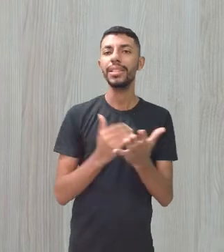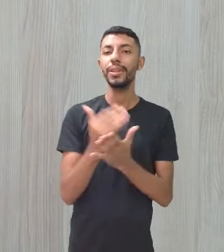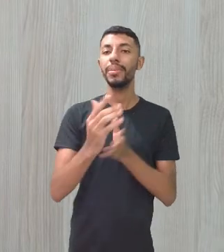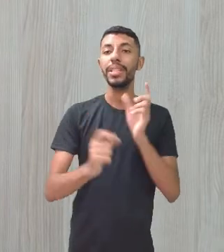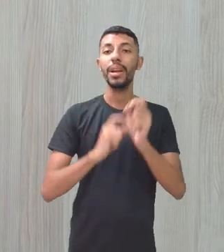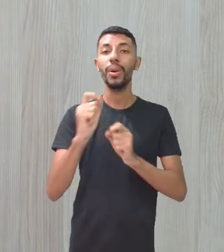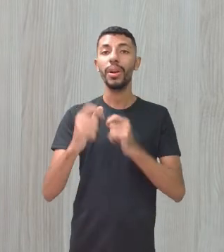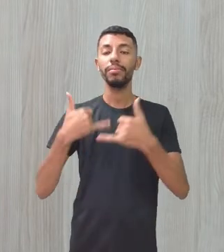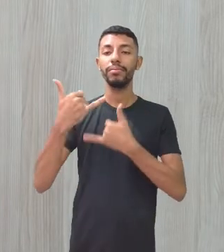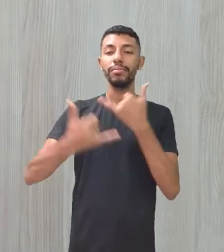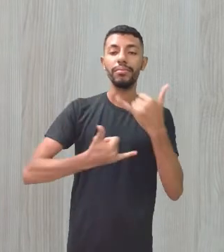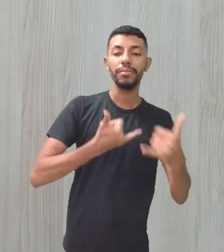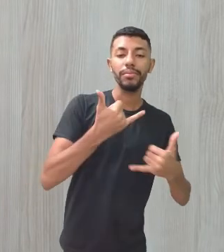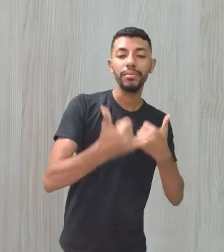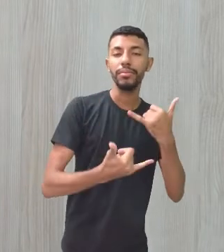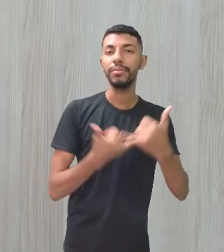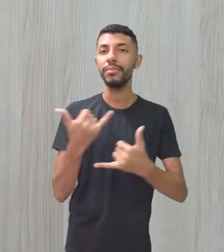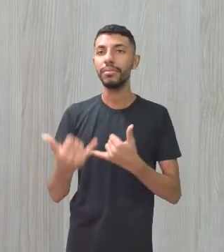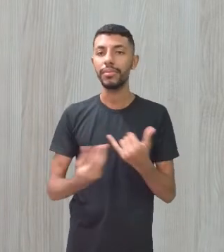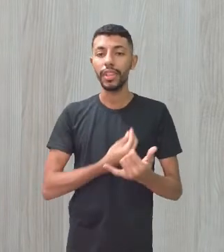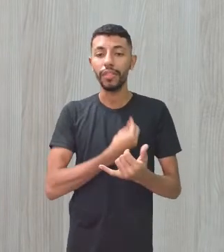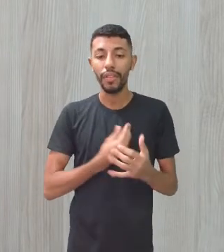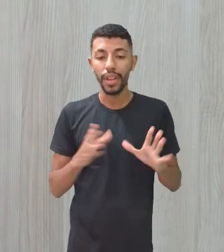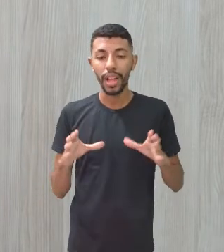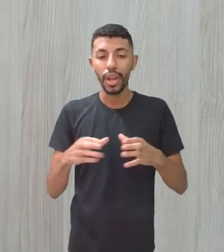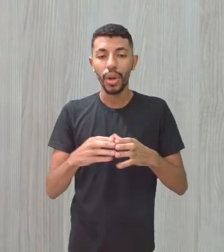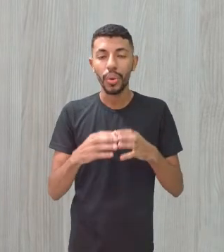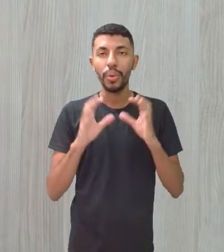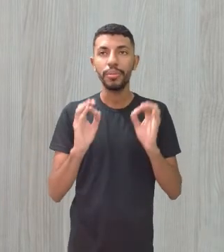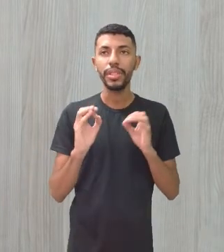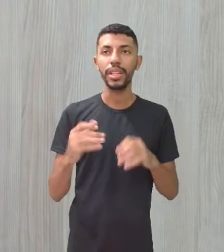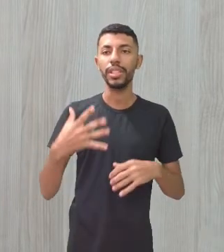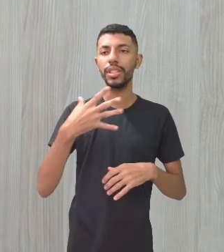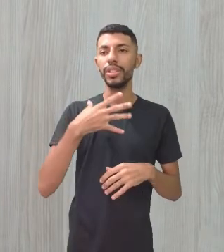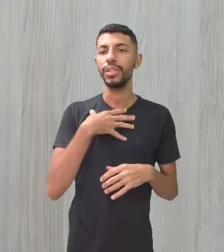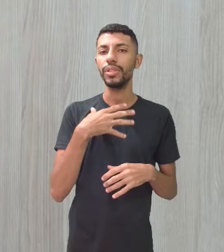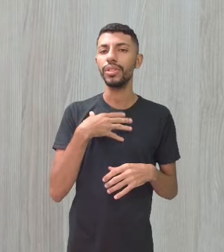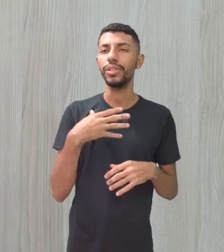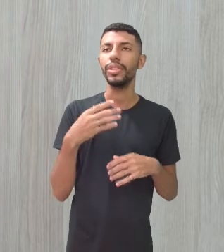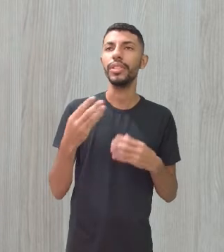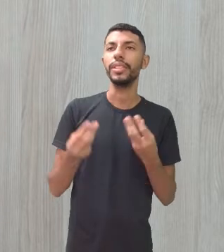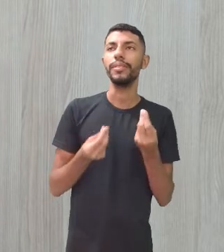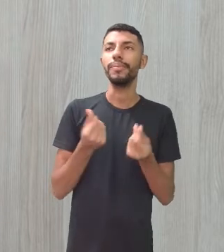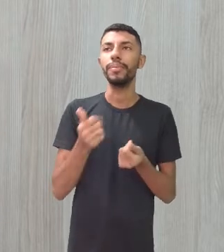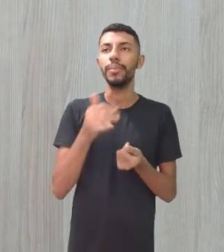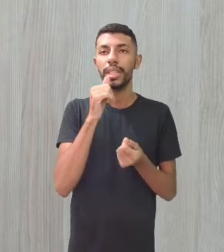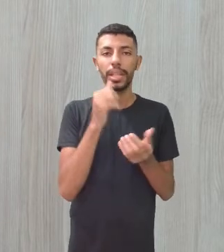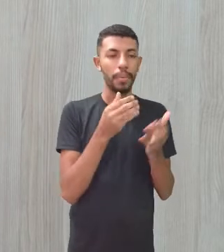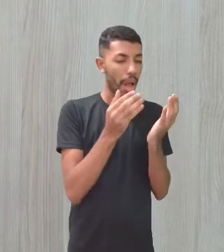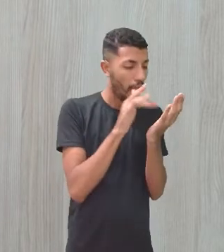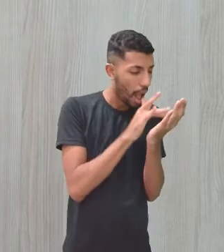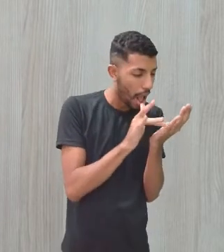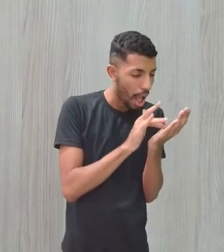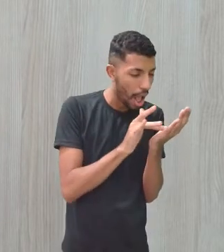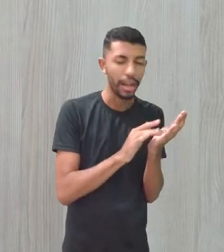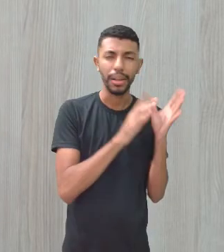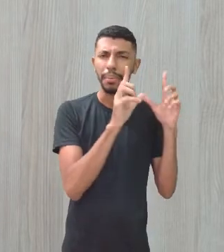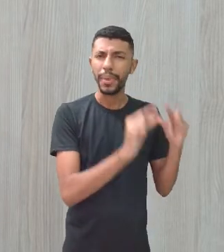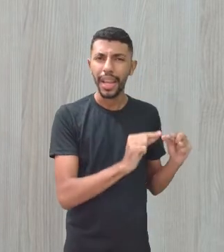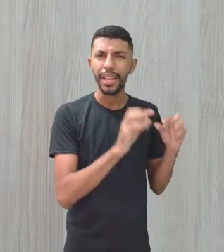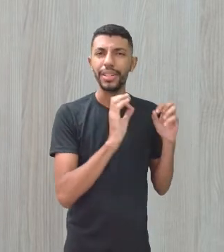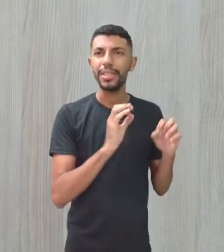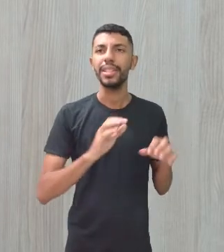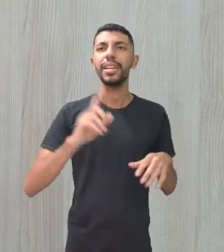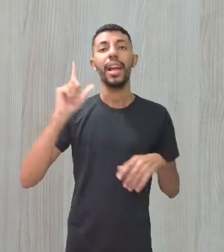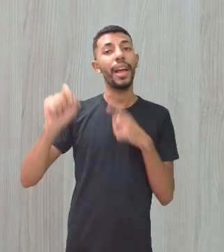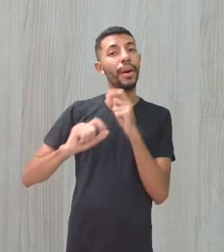a jogar, viver em grupo, não é? Uma forma de viver, de estar menos no celular, de estar menos no eletrônico.